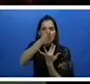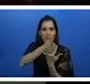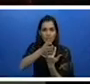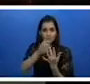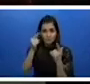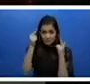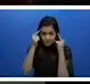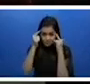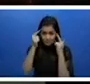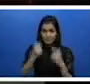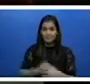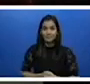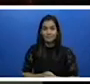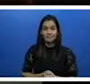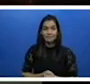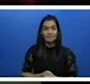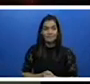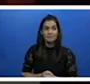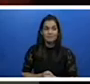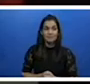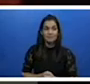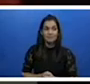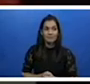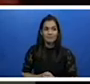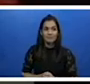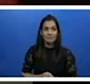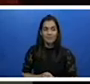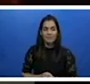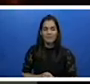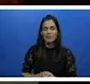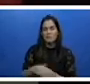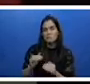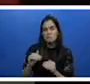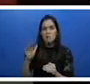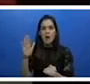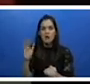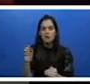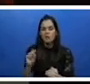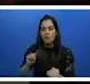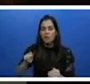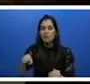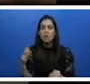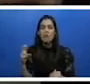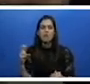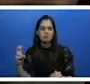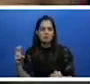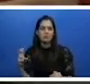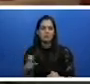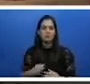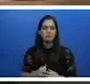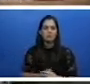meio. 132 inteiros, mais um pouquinho, mais a parte decimal.